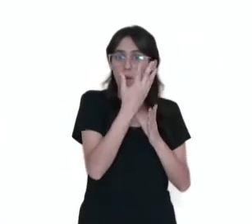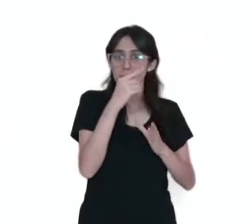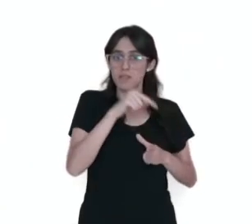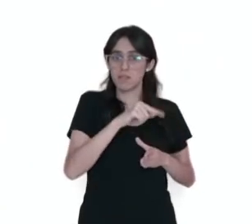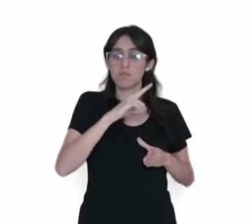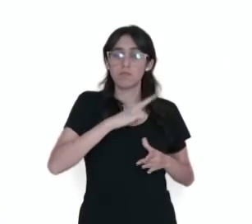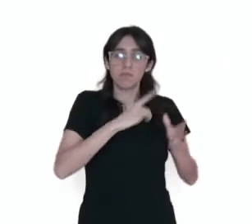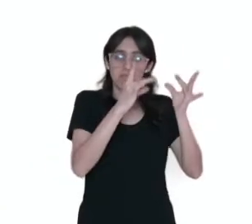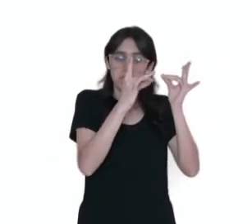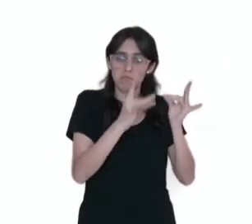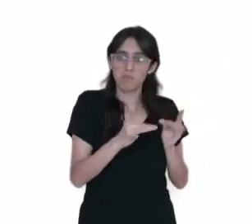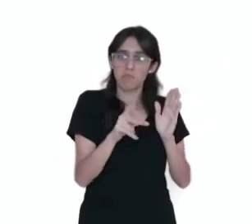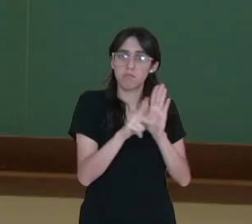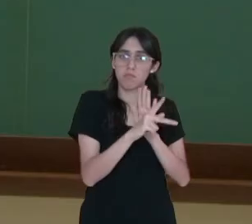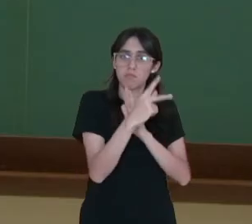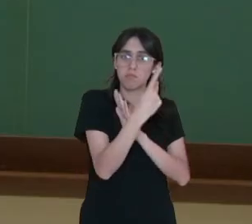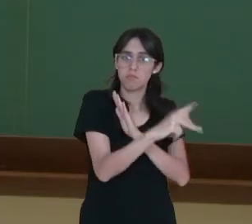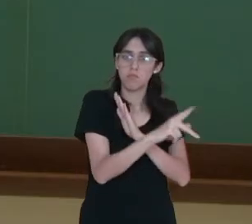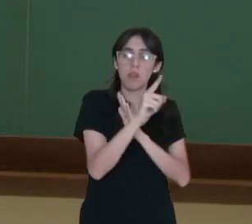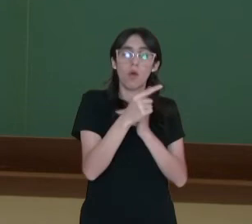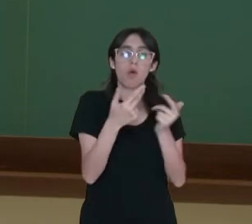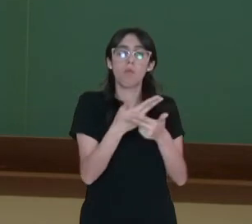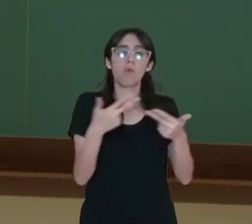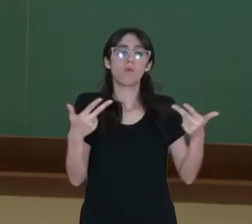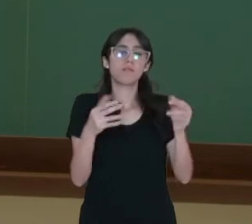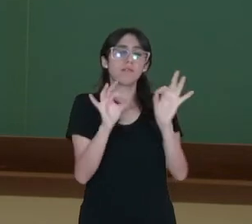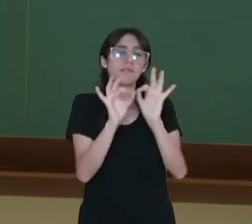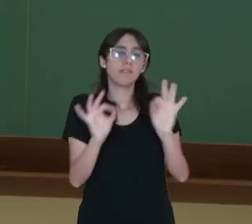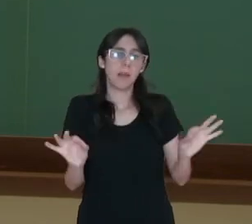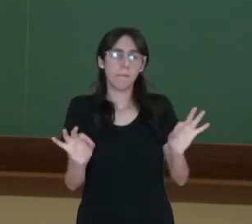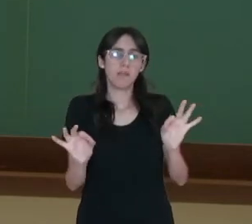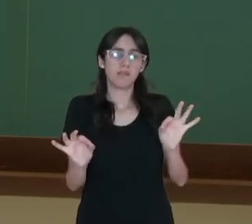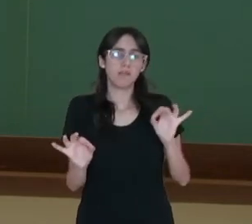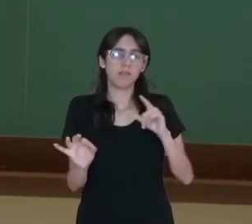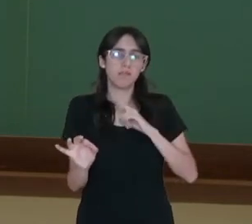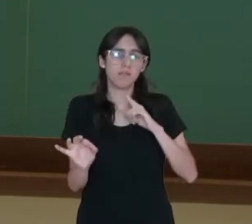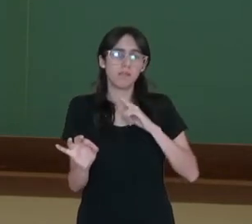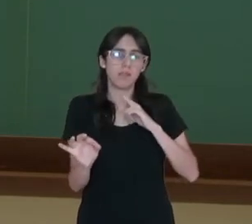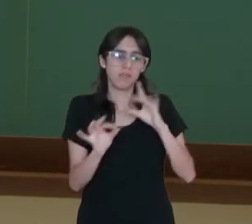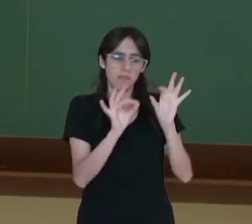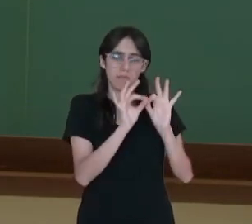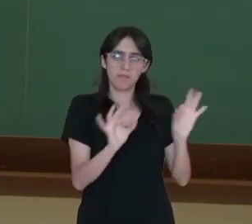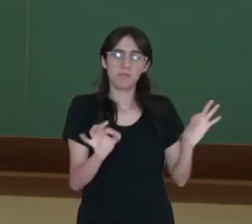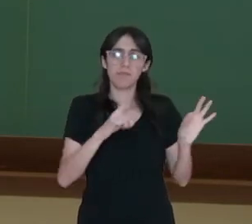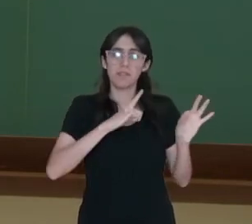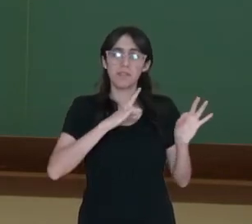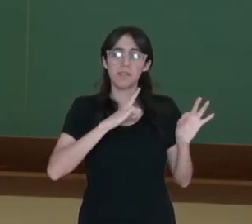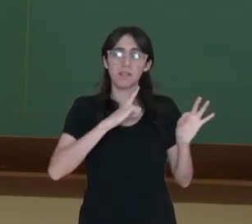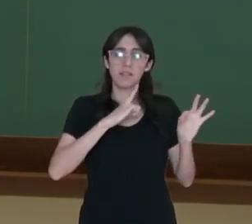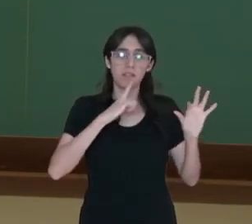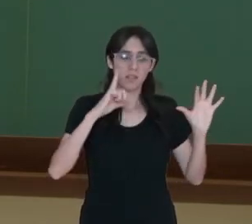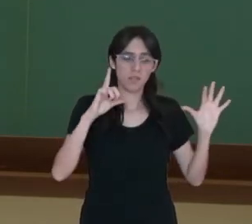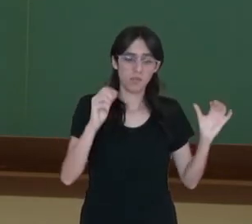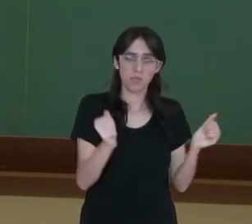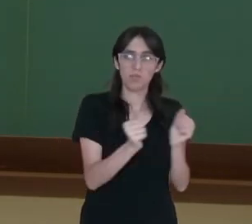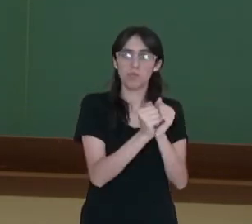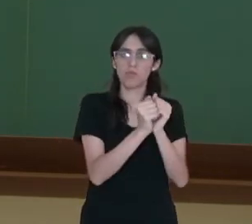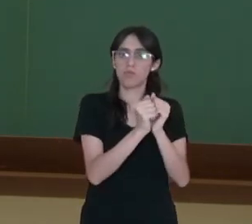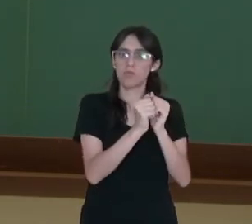ou compostos de uma fórmula mais simples. Então, são fórmulas mais simples que se juntam para formar uma coisa mais